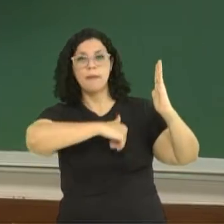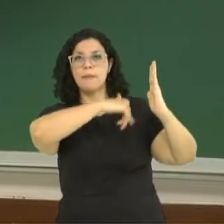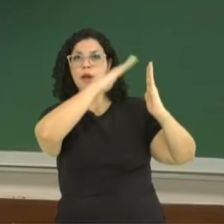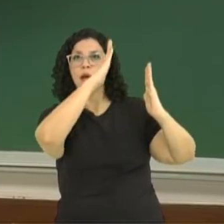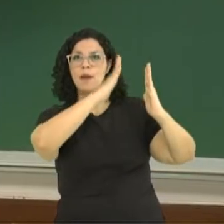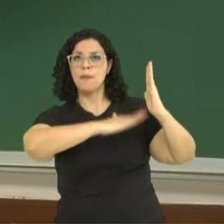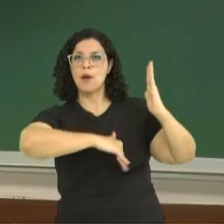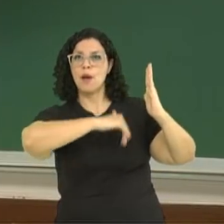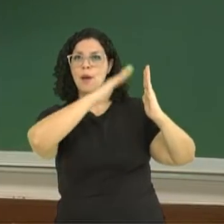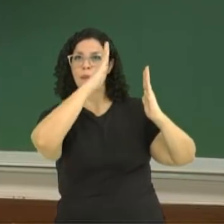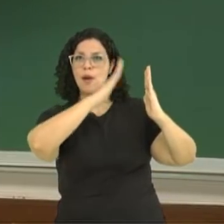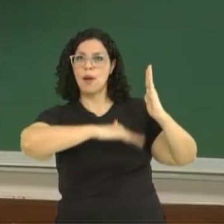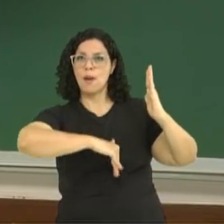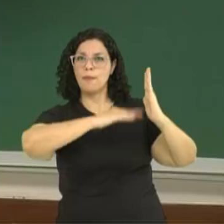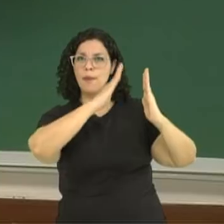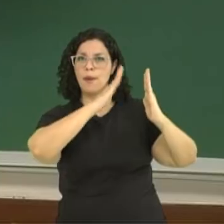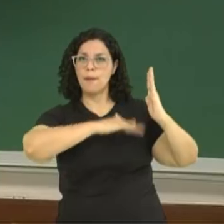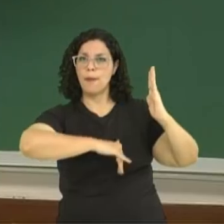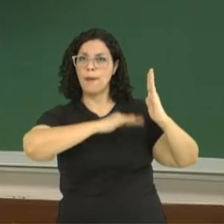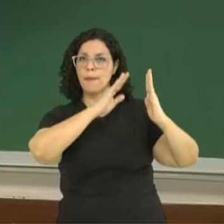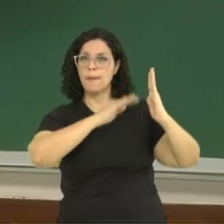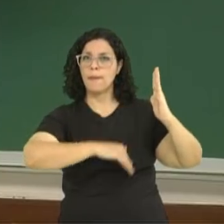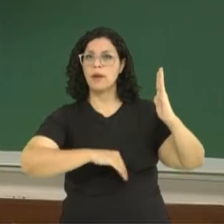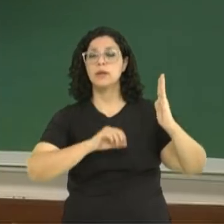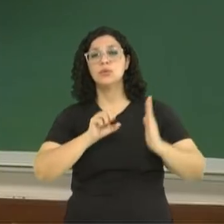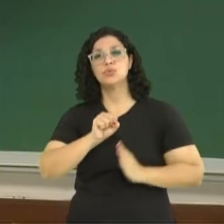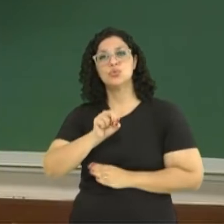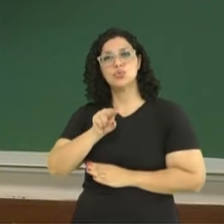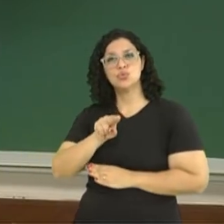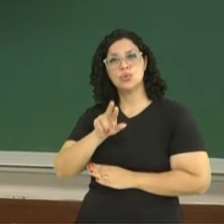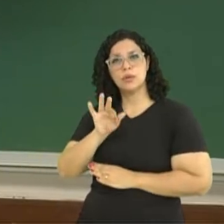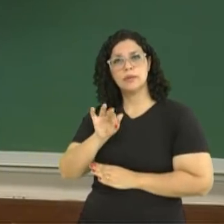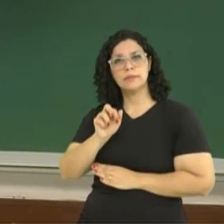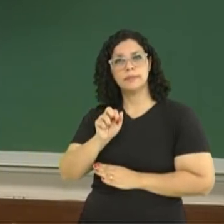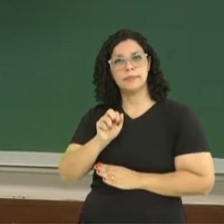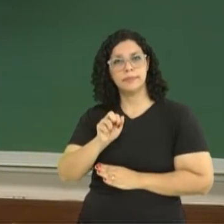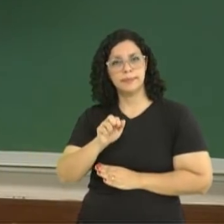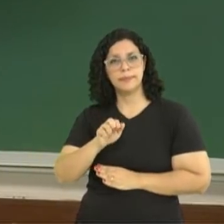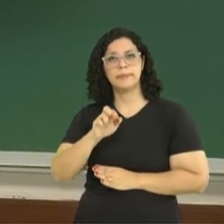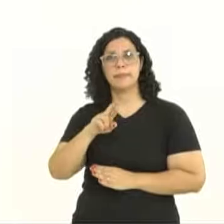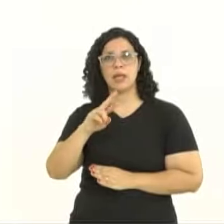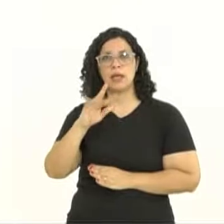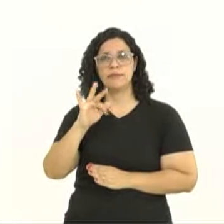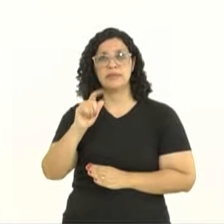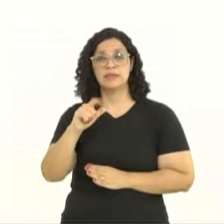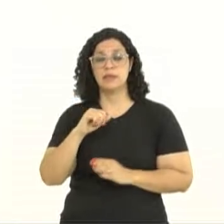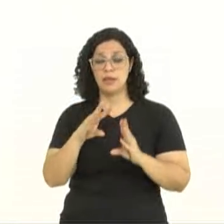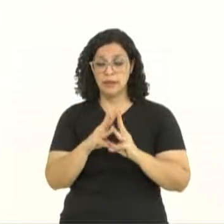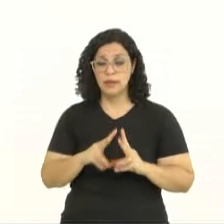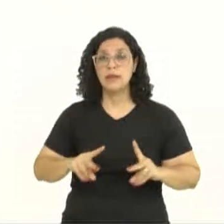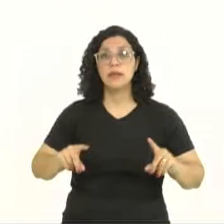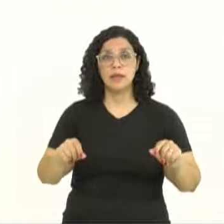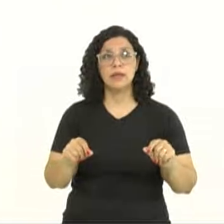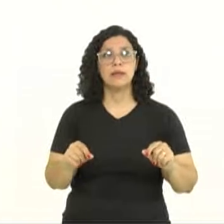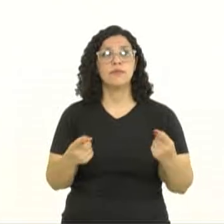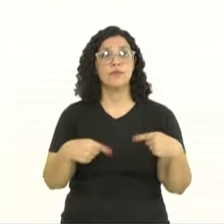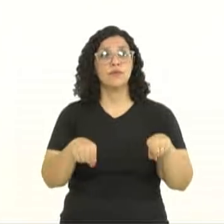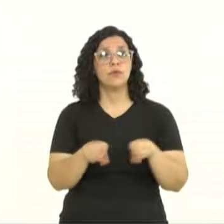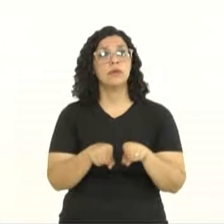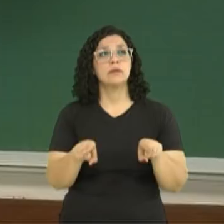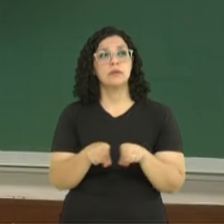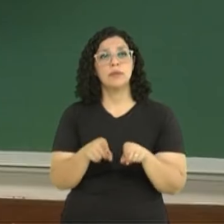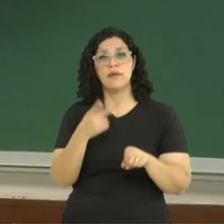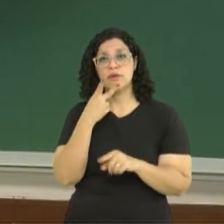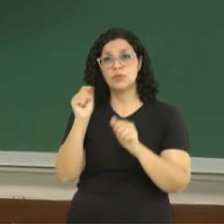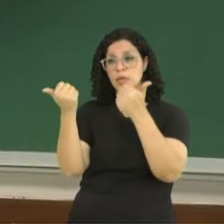com lados infinitos. Então isso é chamado de superfície nas artes visuais. E nós temos a areia. Voltando, com